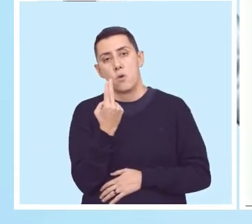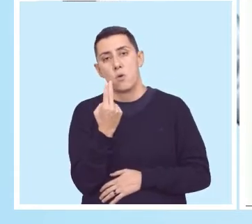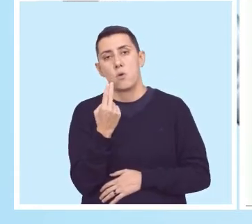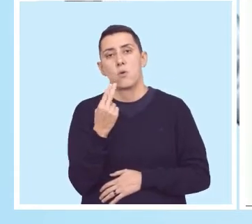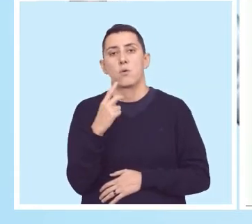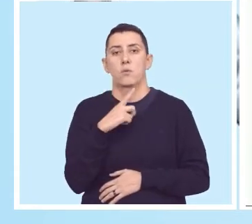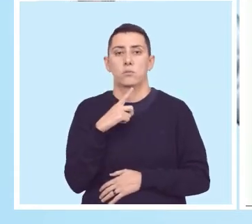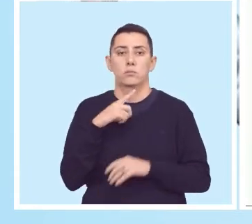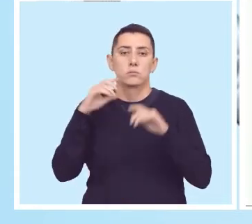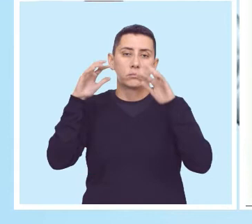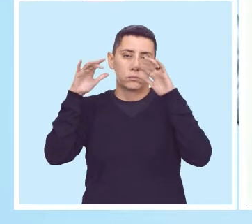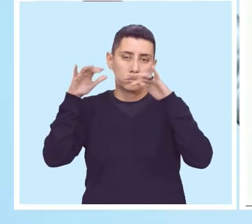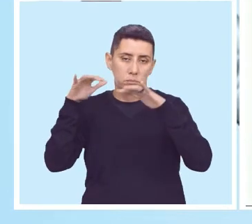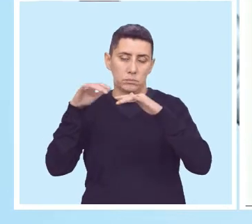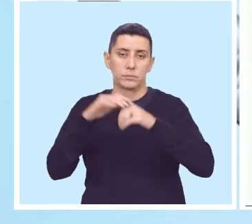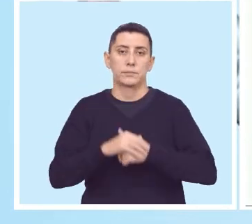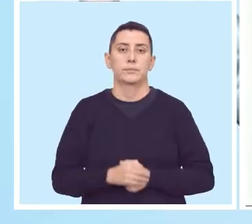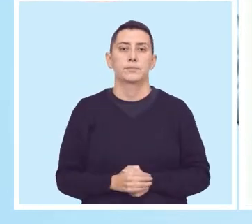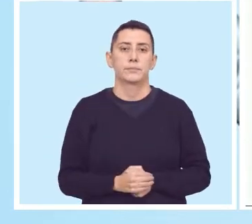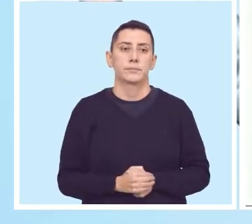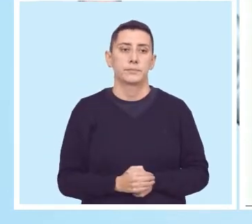neblina.